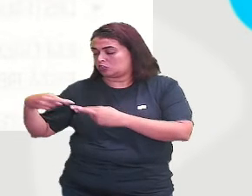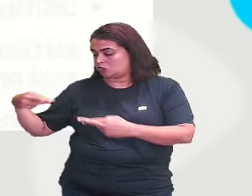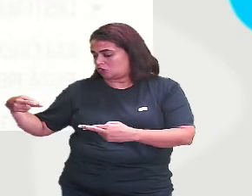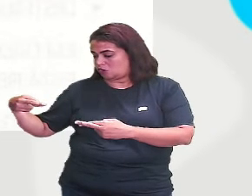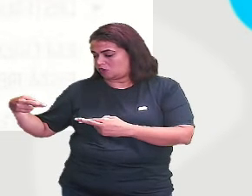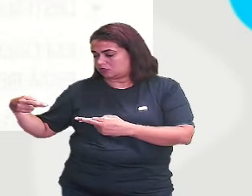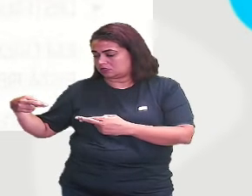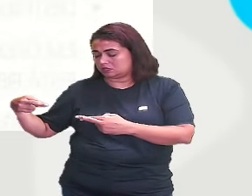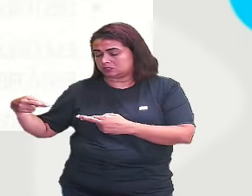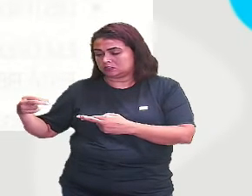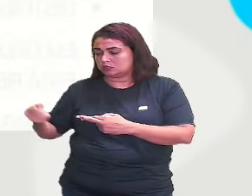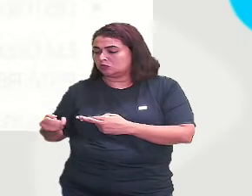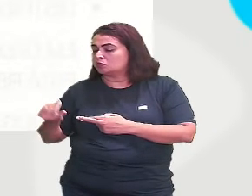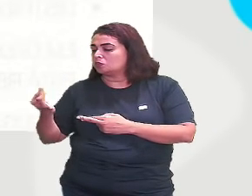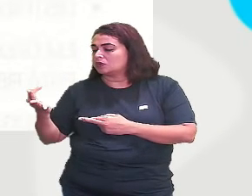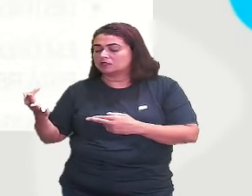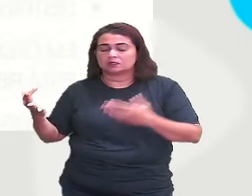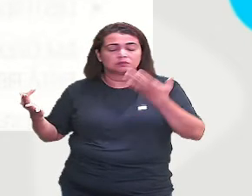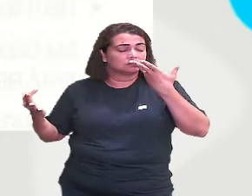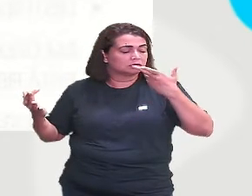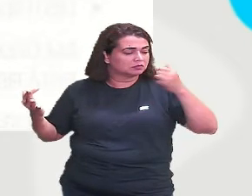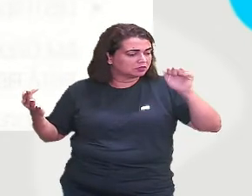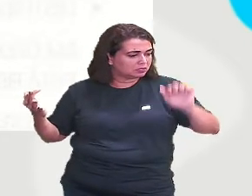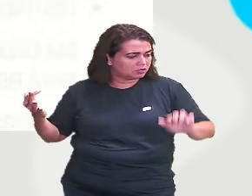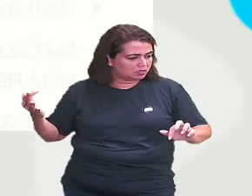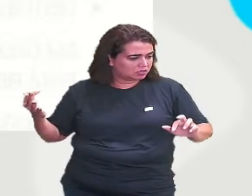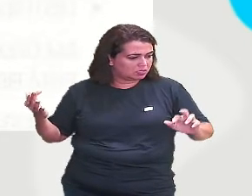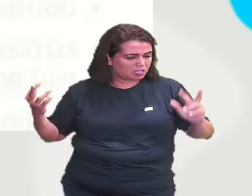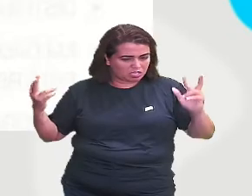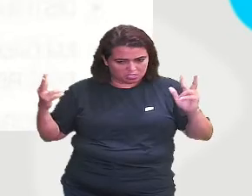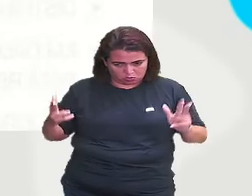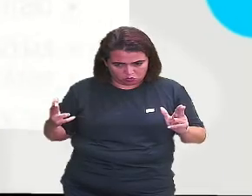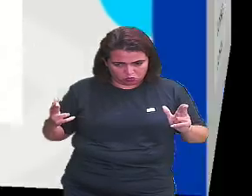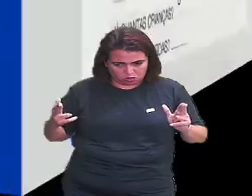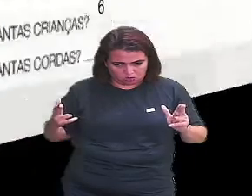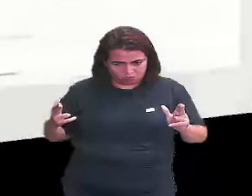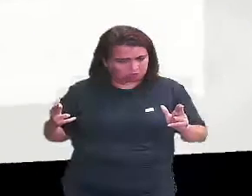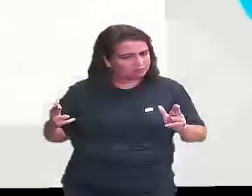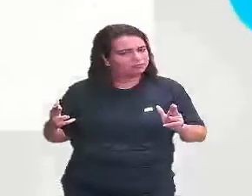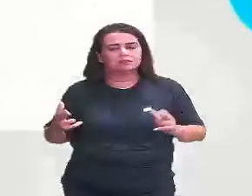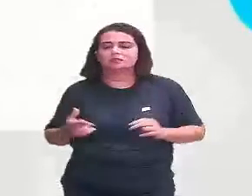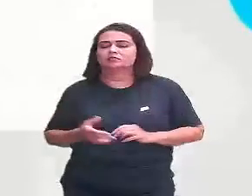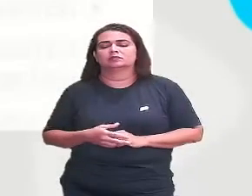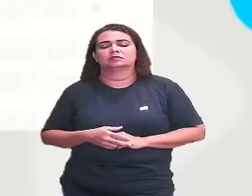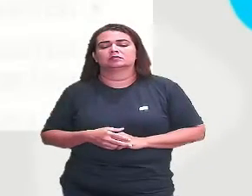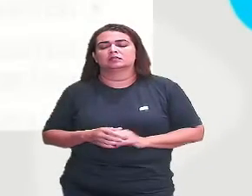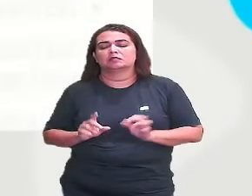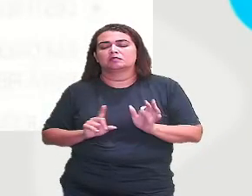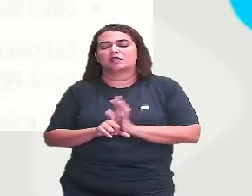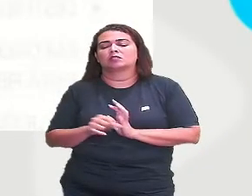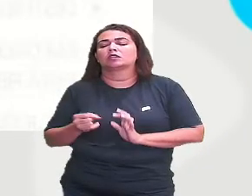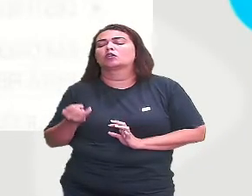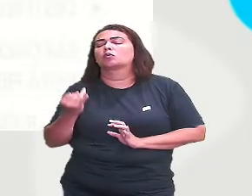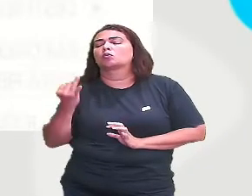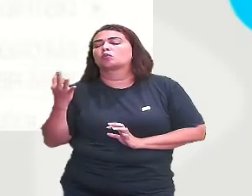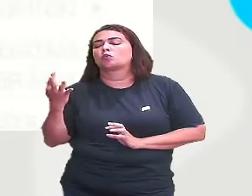crianças? Não, não era, a gente marcou não, tá certo? Vamos lá agora. Tá perguntando quantas cordas?